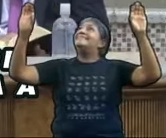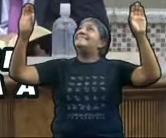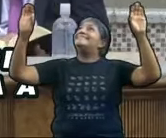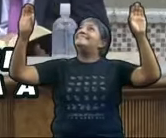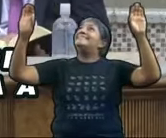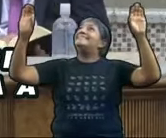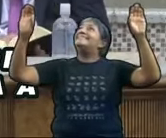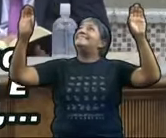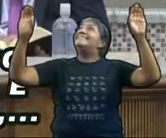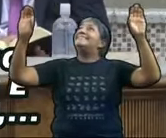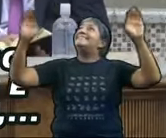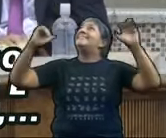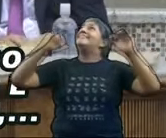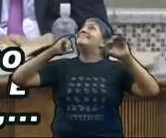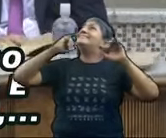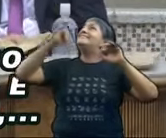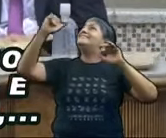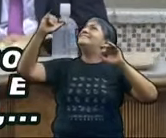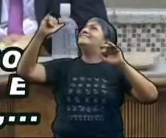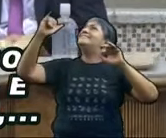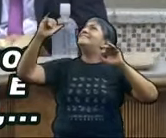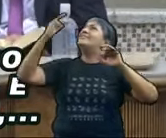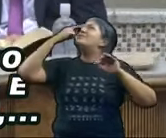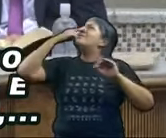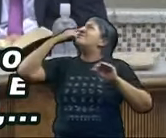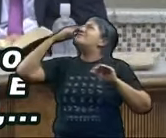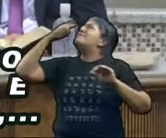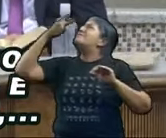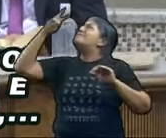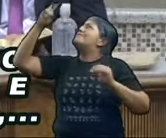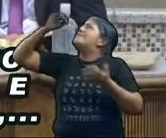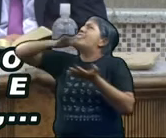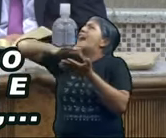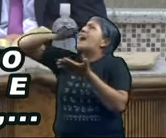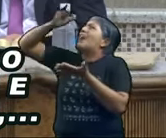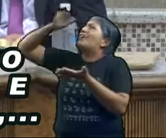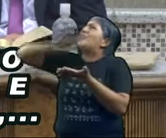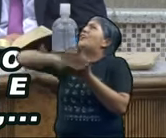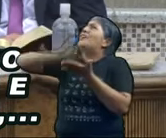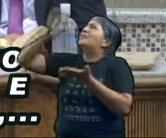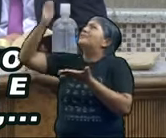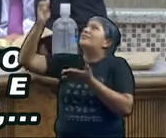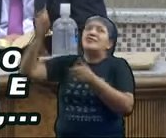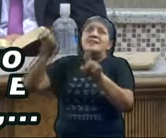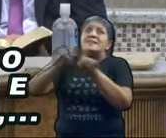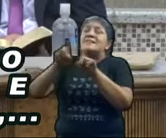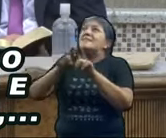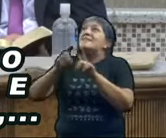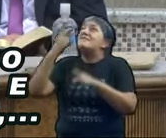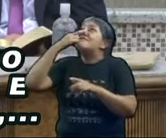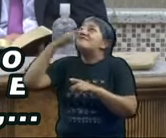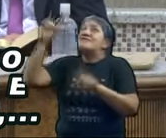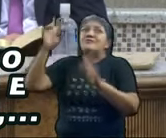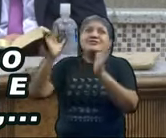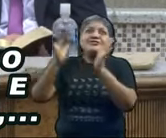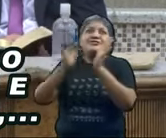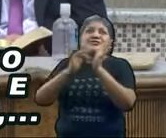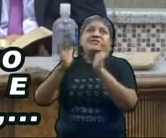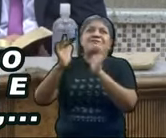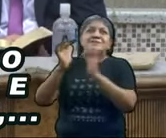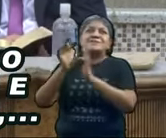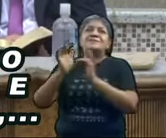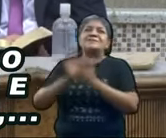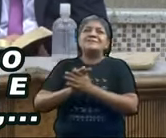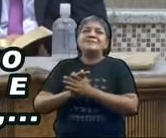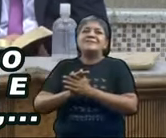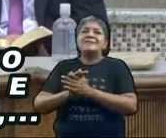ele disse, e viu a glória de Deus, e Jesus, ele viu Jesus, que estava